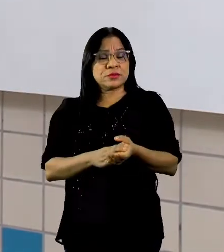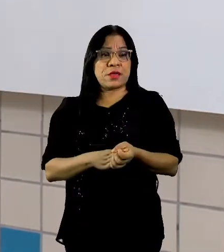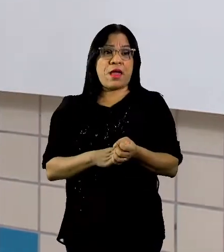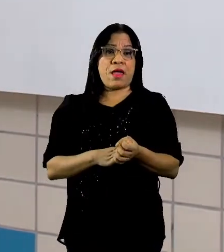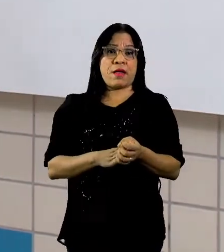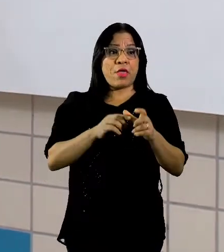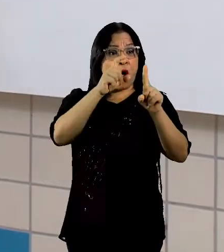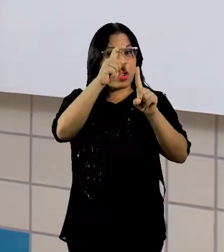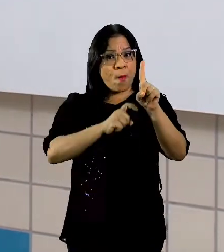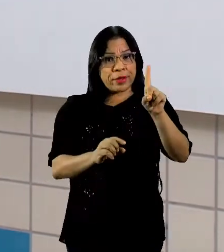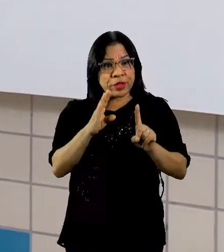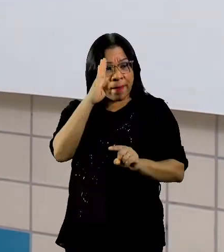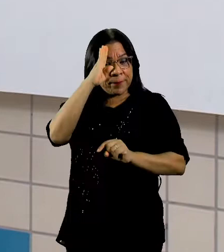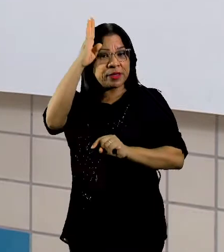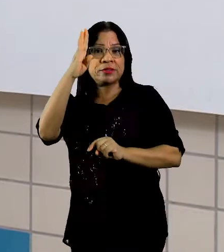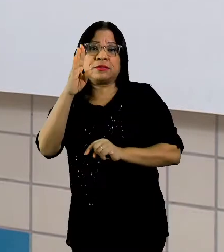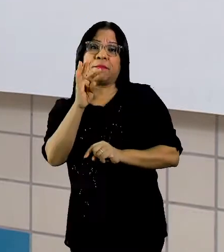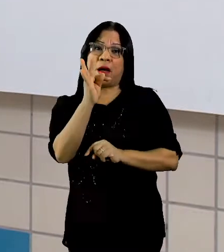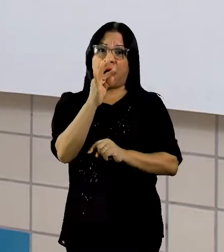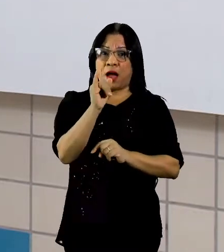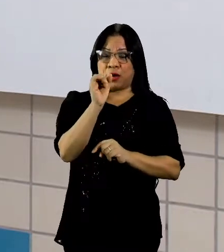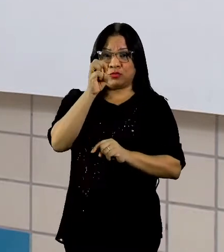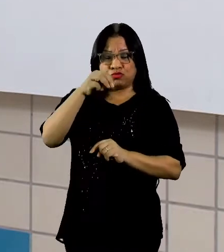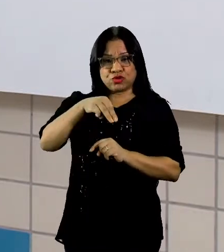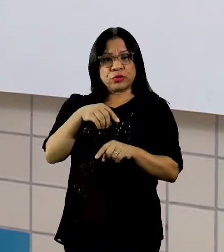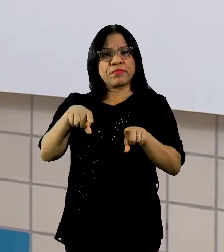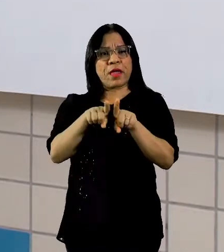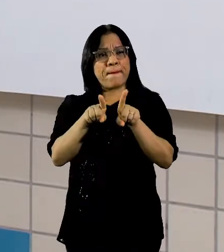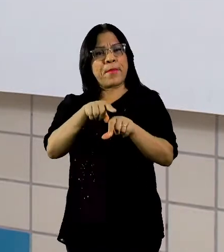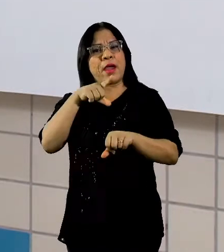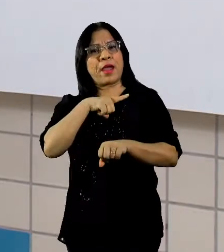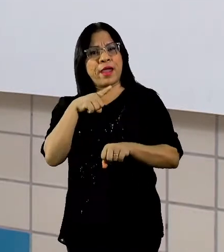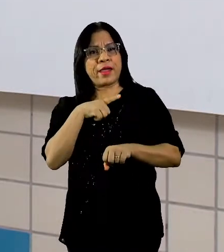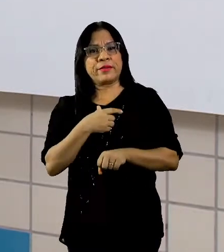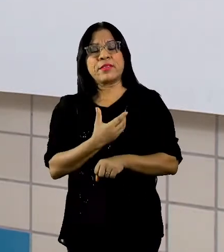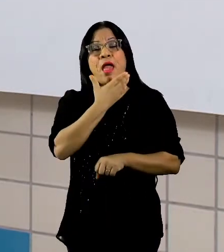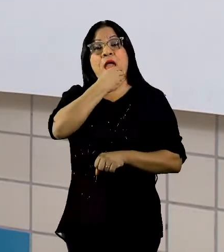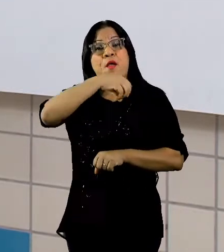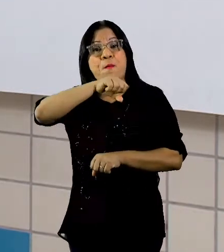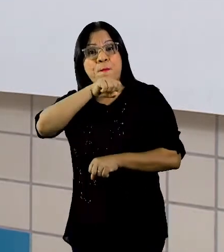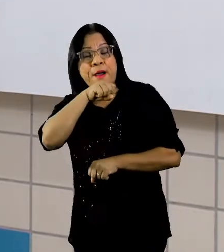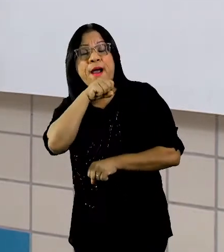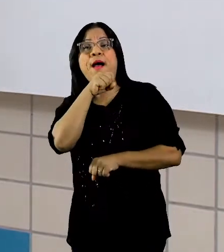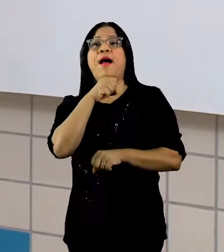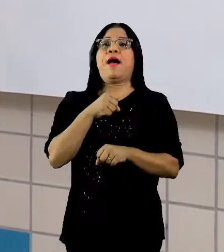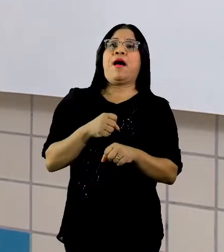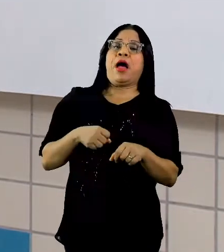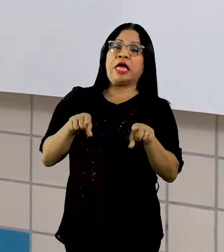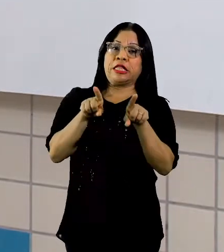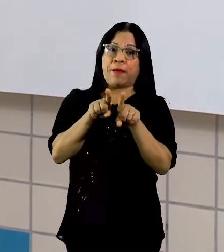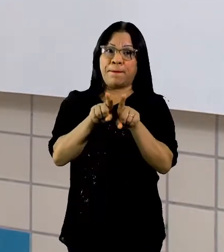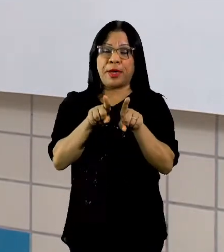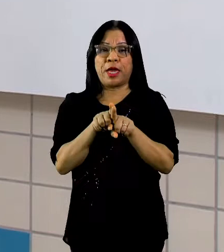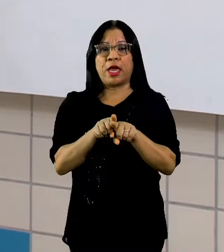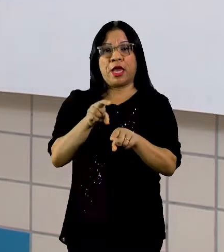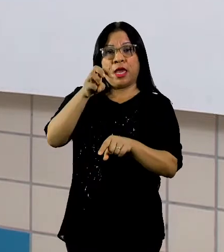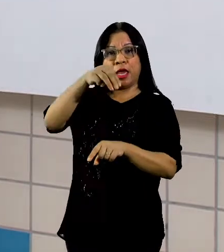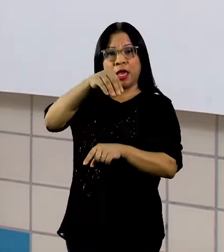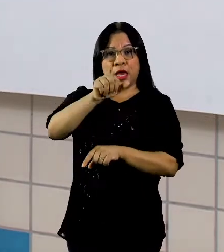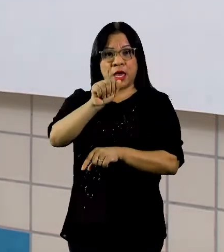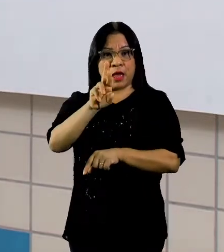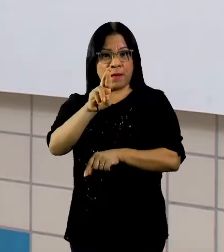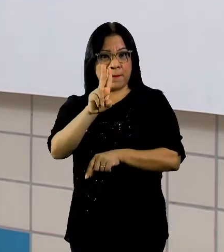Além dele, tem o pai, tem o marujo e outros que participam do enredo da história. E vocês